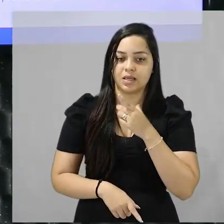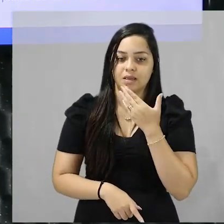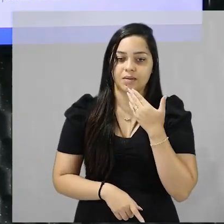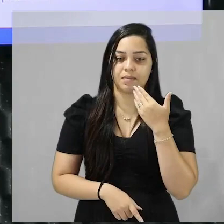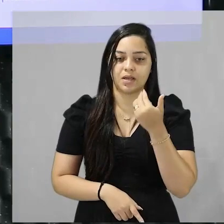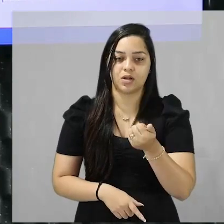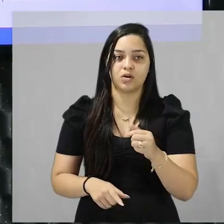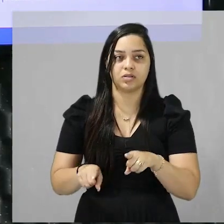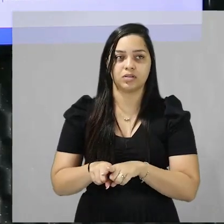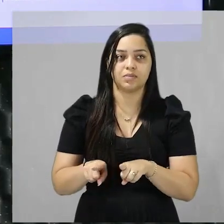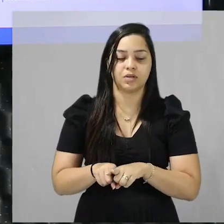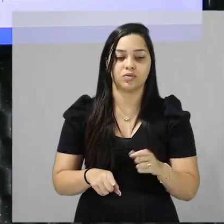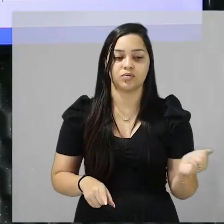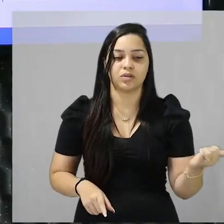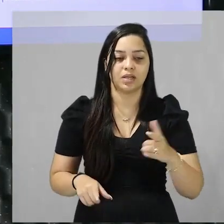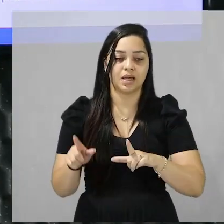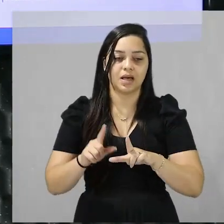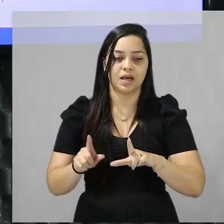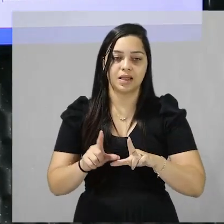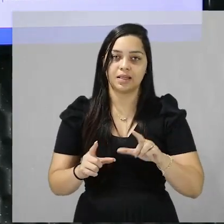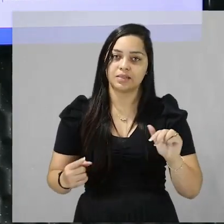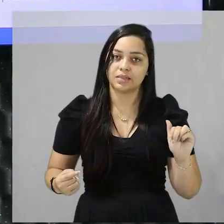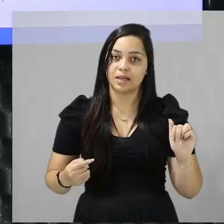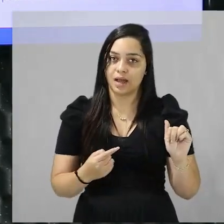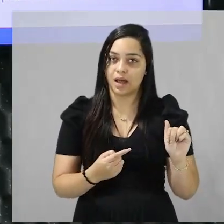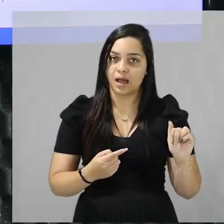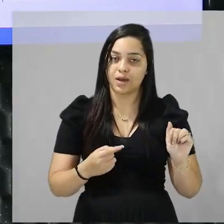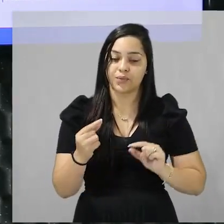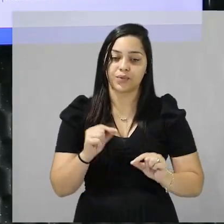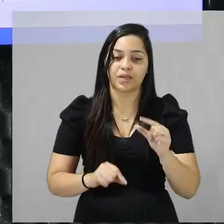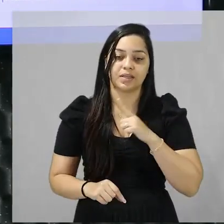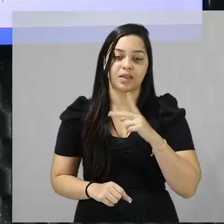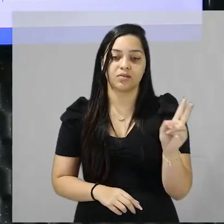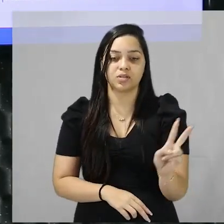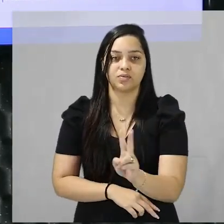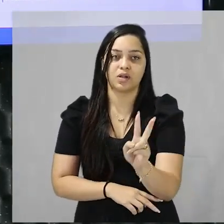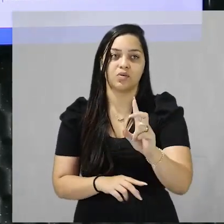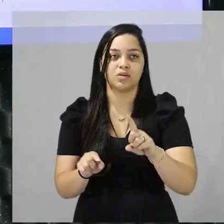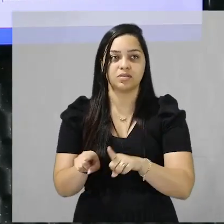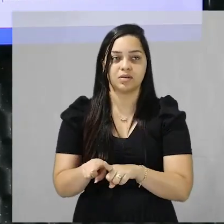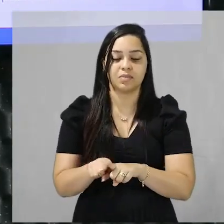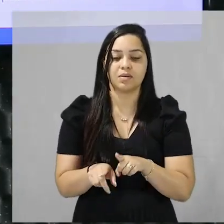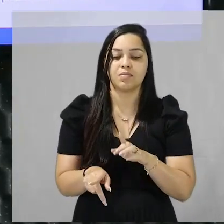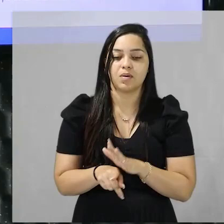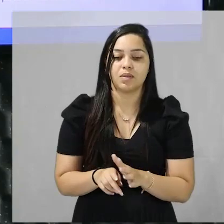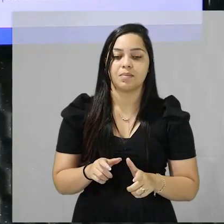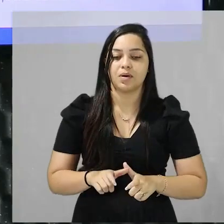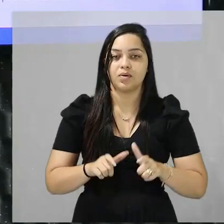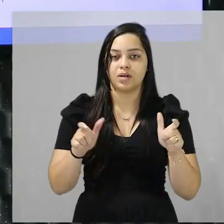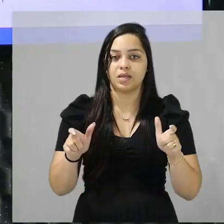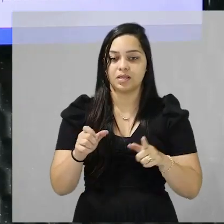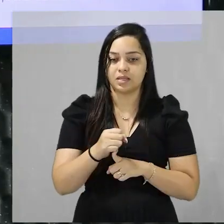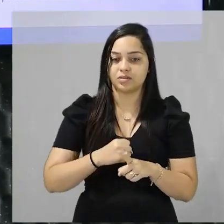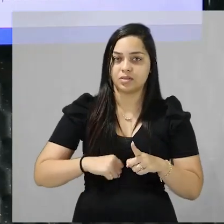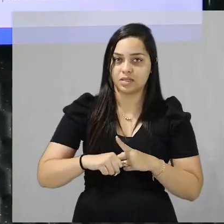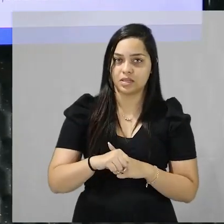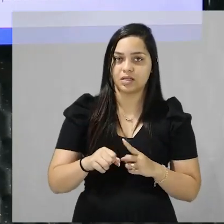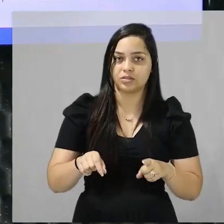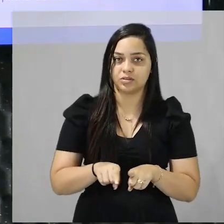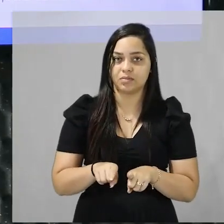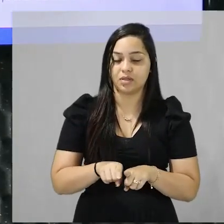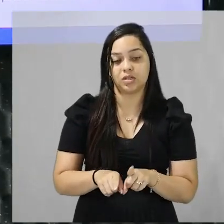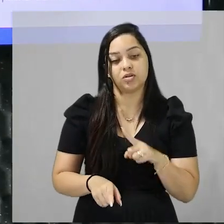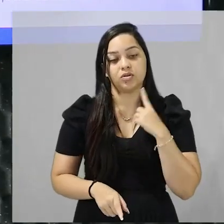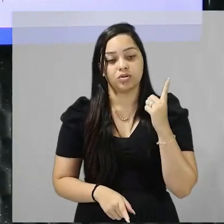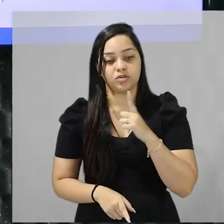Melhor aqui do que a letra A, onde ela traz valores e costumes partilhados pela maioria da sociedade. A opção que